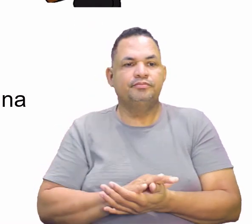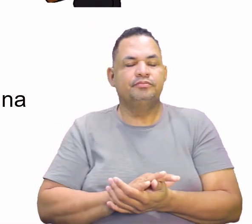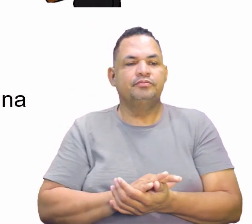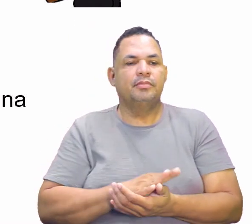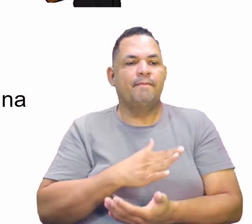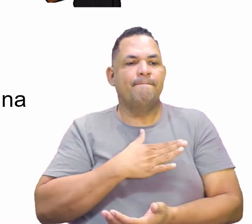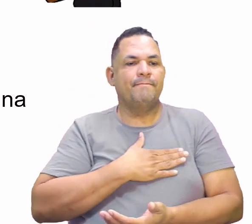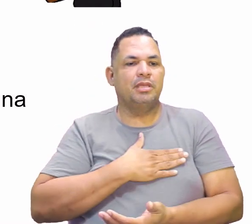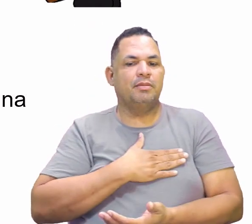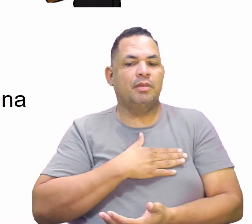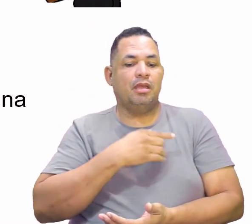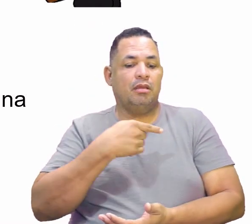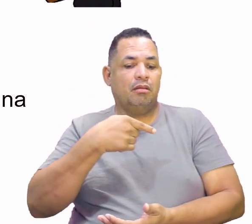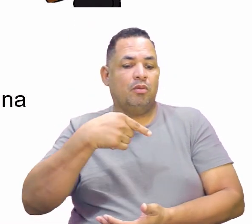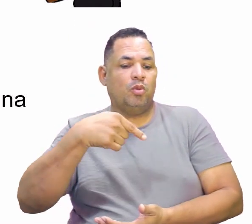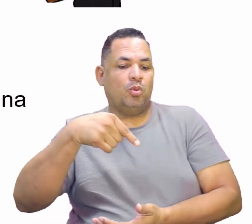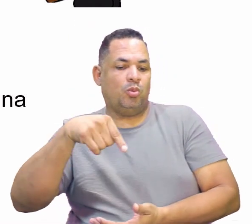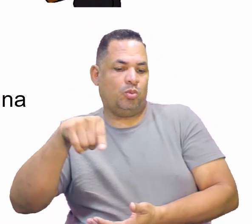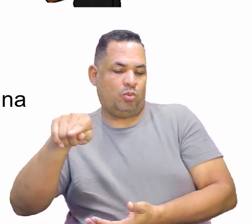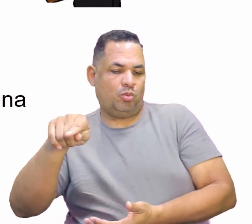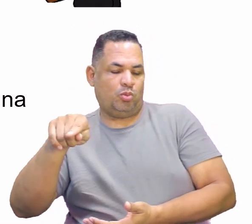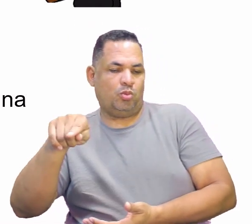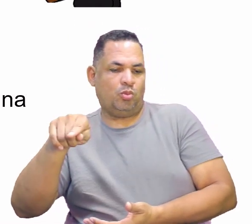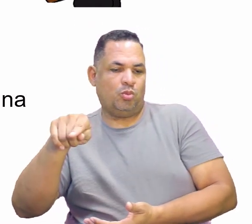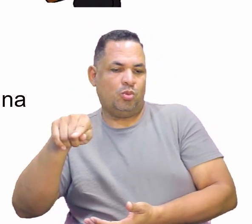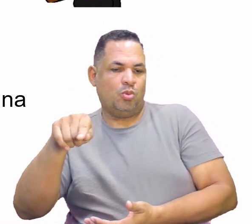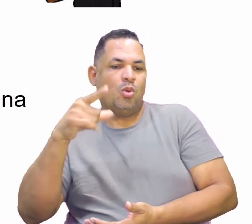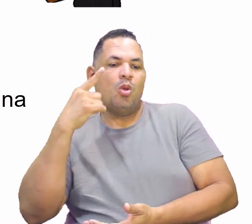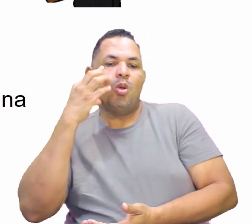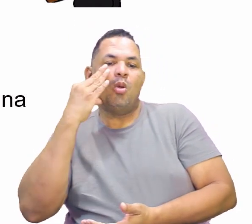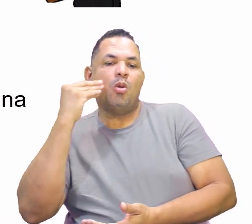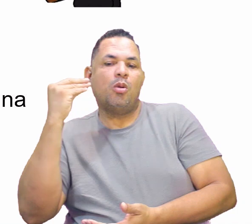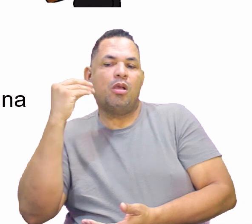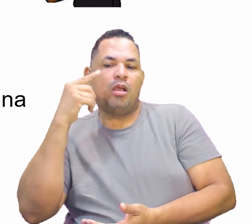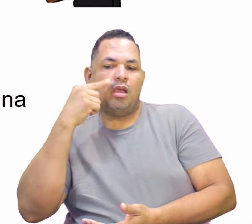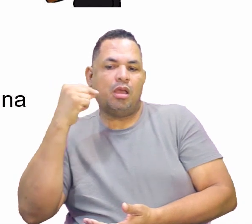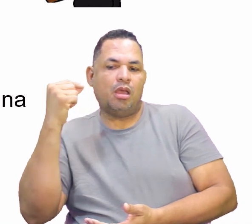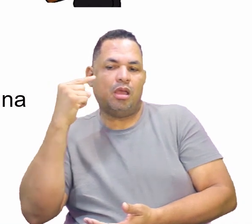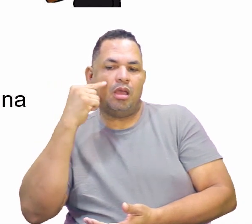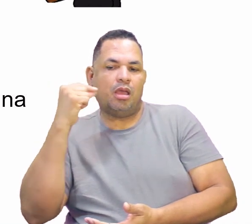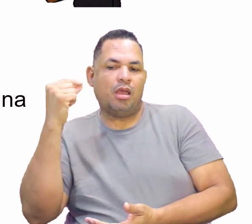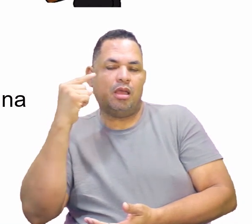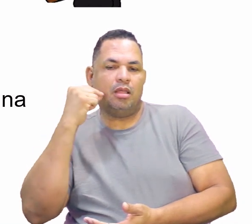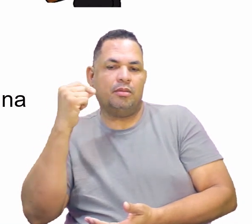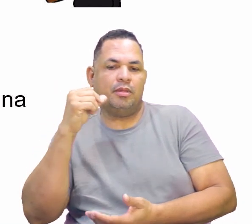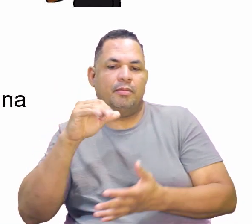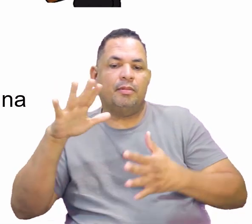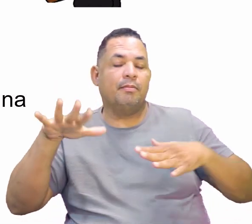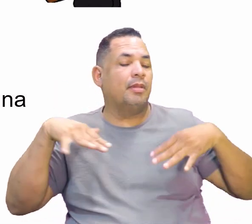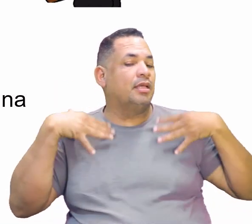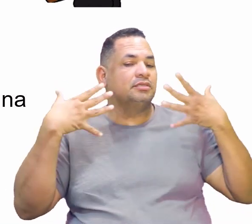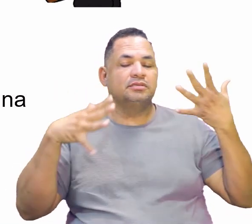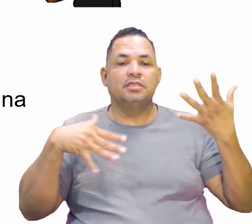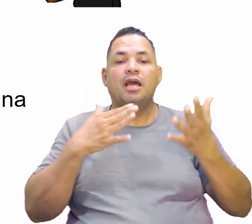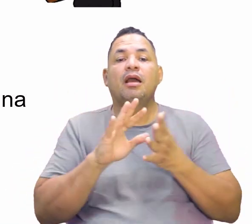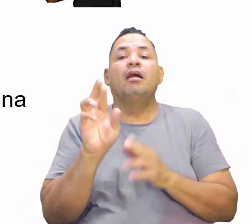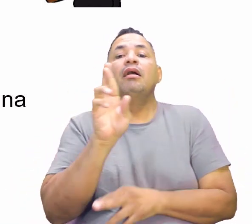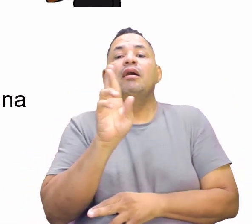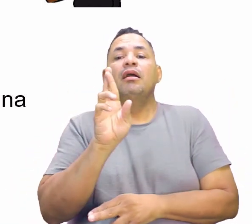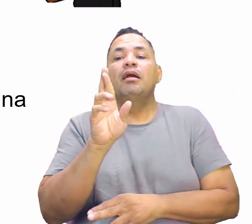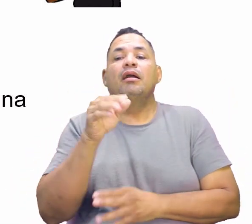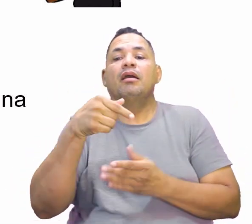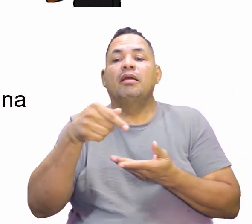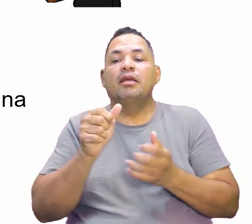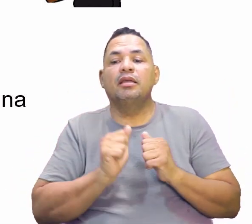gato para passear. Quem levou o meu gato para passear? Minha irmã. Olha aí, tá vendo? Então,